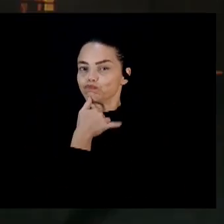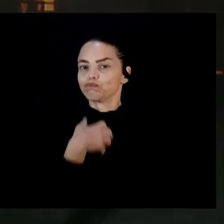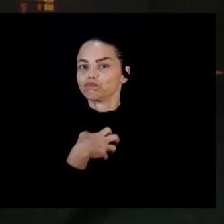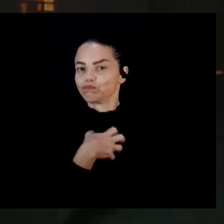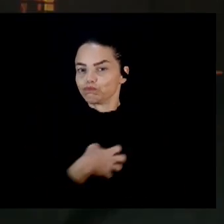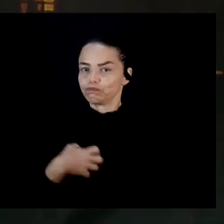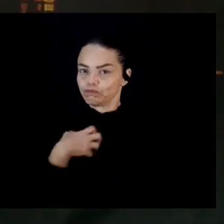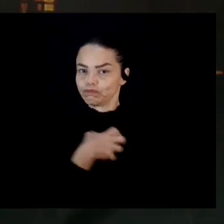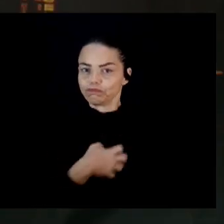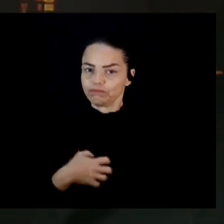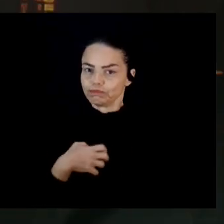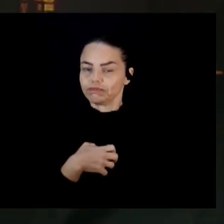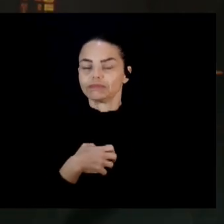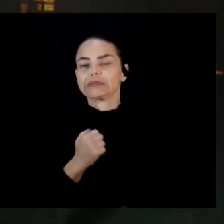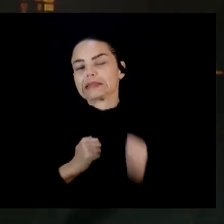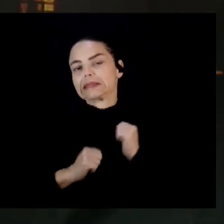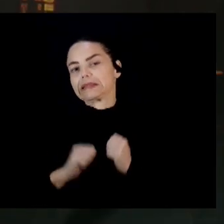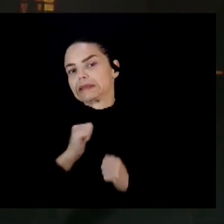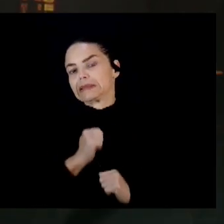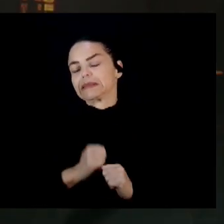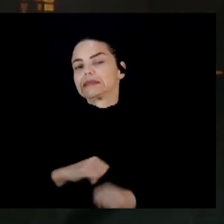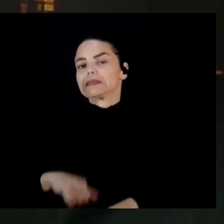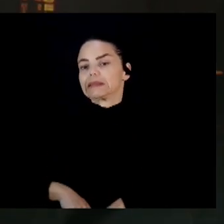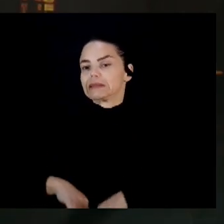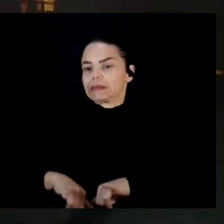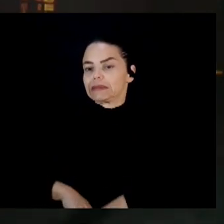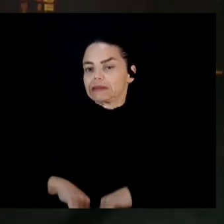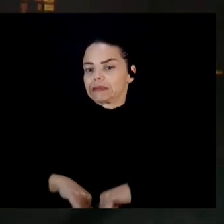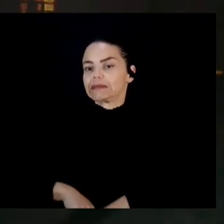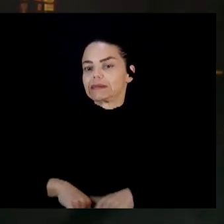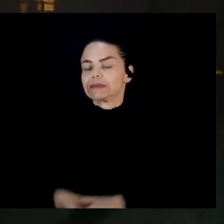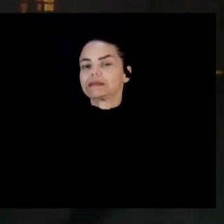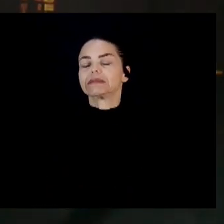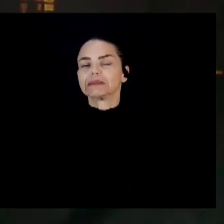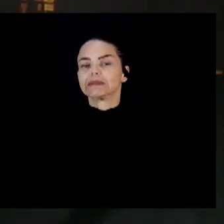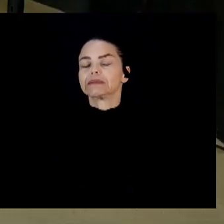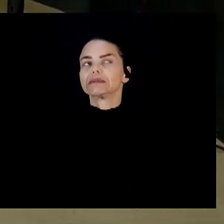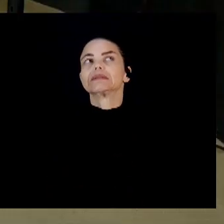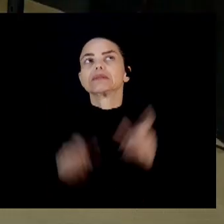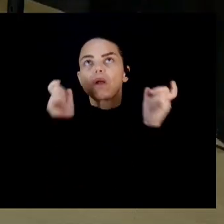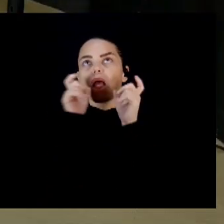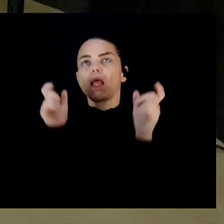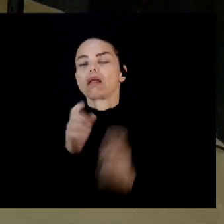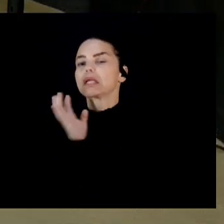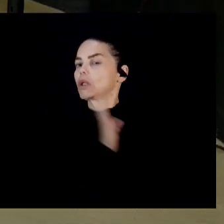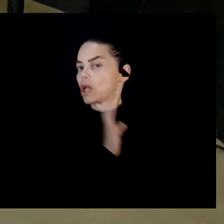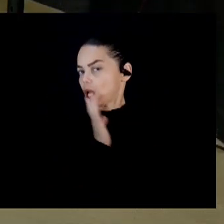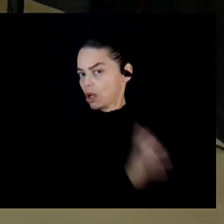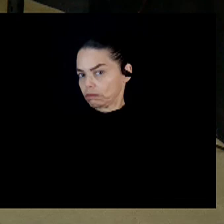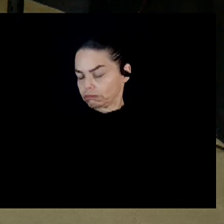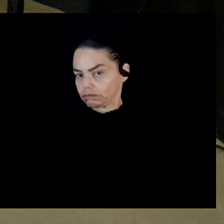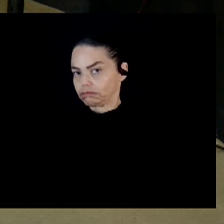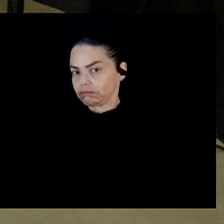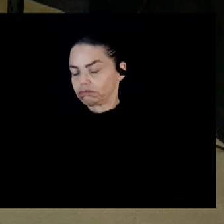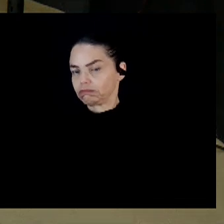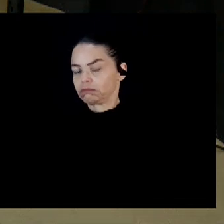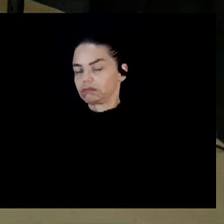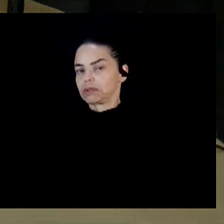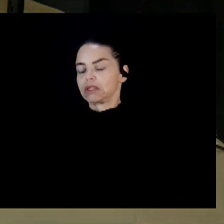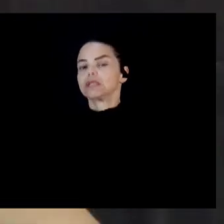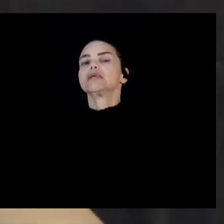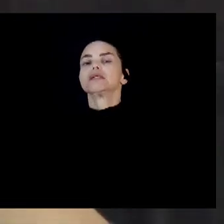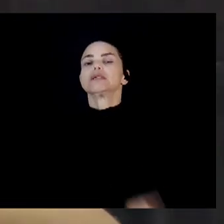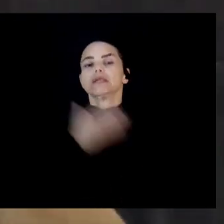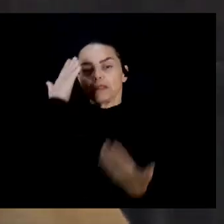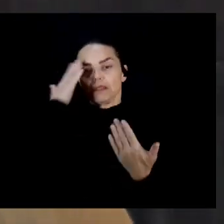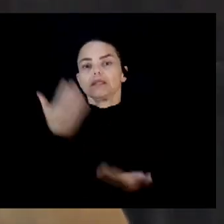mesmo uma ansiedade, sofrimento e despertar algo que não é bom? Dani, seja bem-vinda. Obrigada pelo